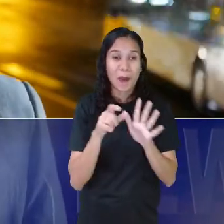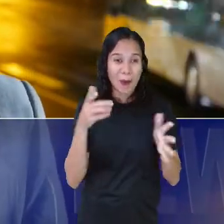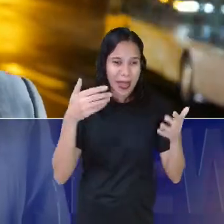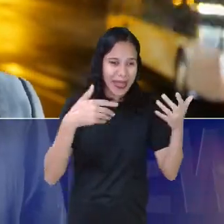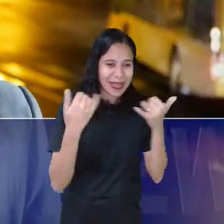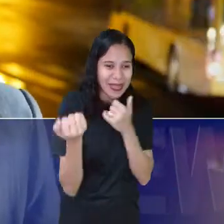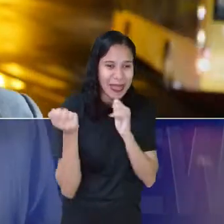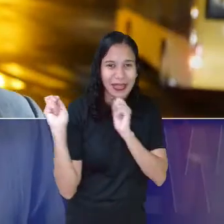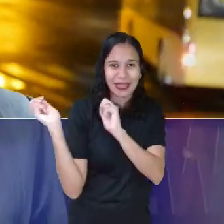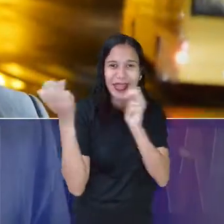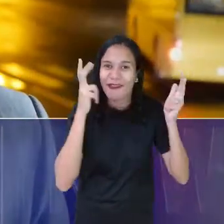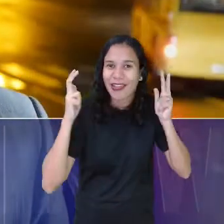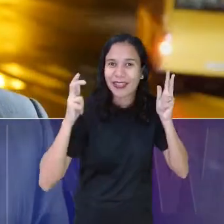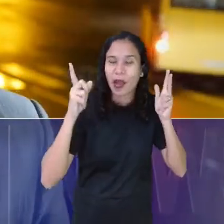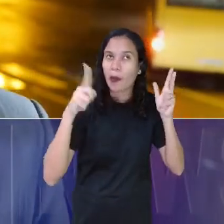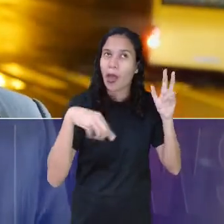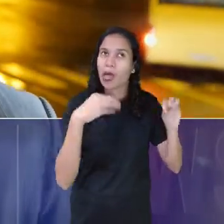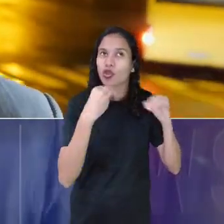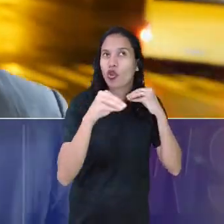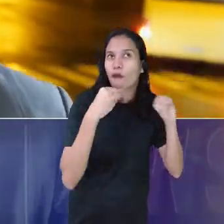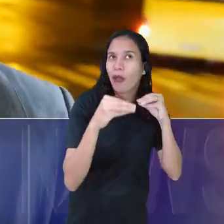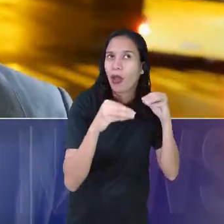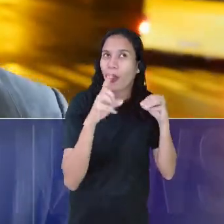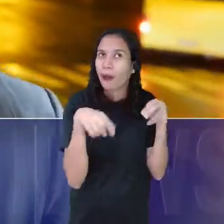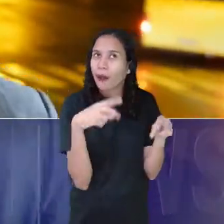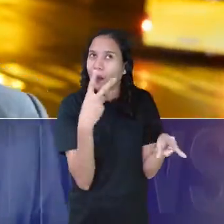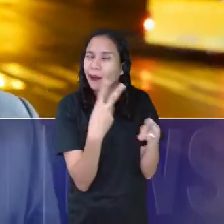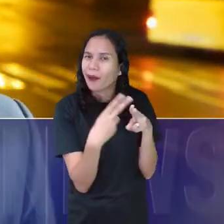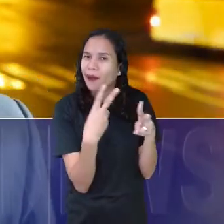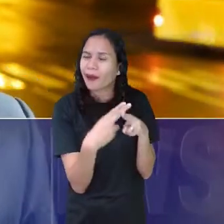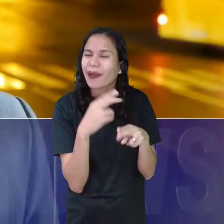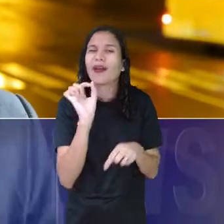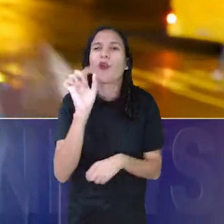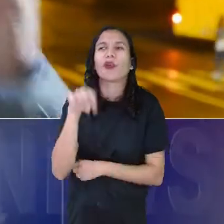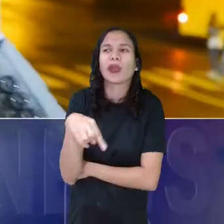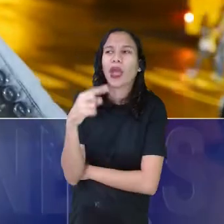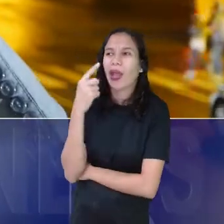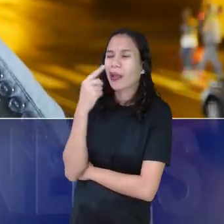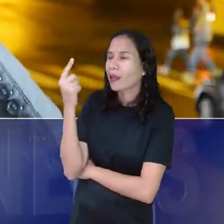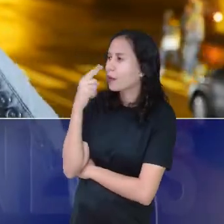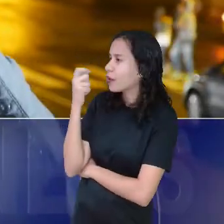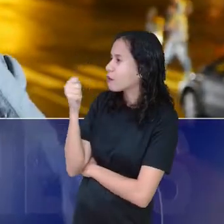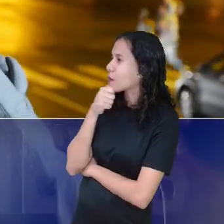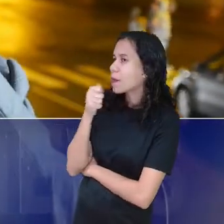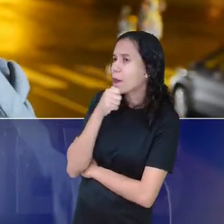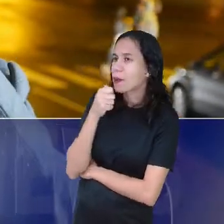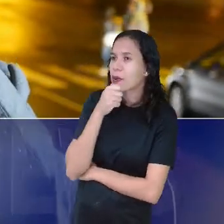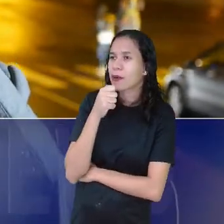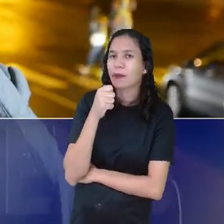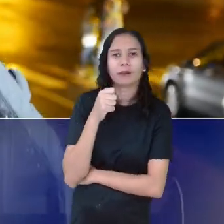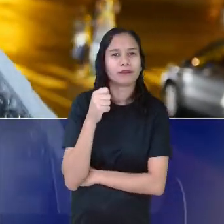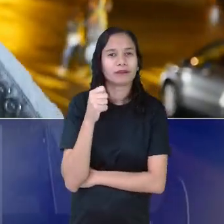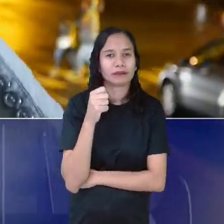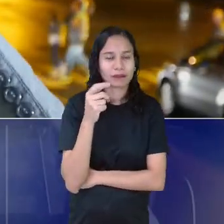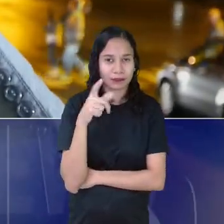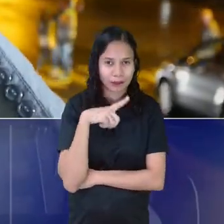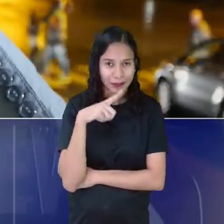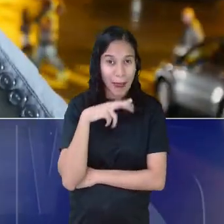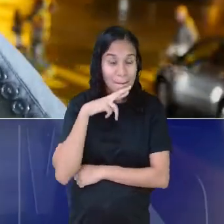uma novela? É uma série? O que seria isso que vocês estão vendo aí na tela? Será que vai